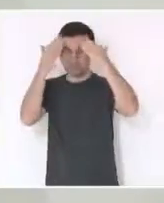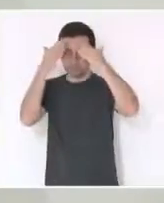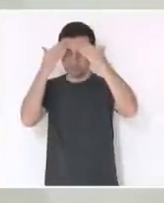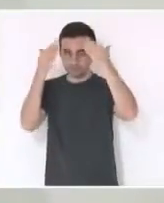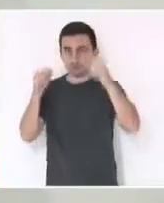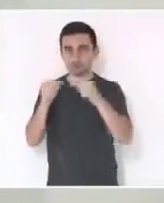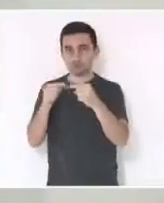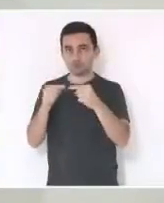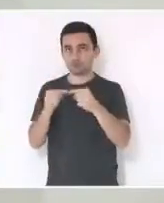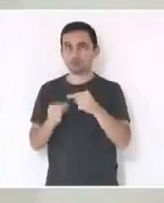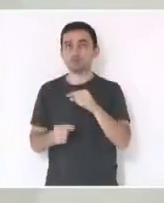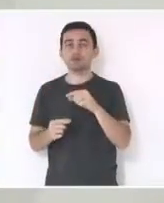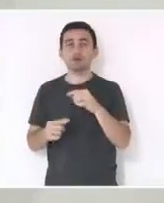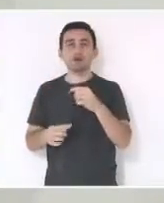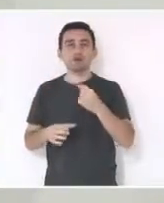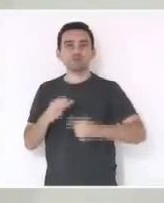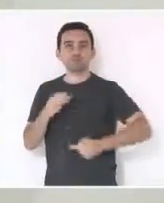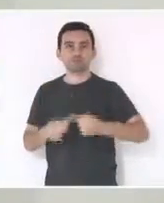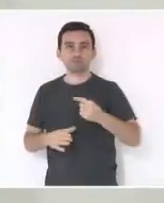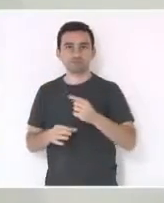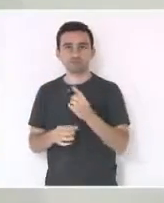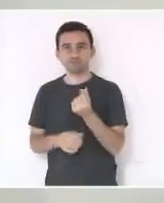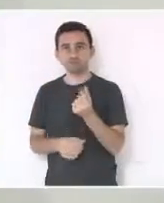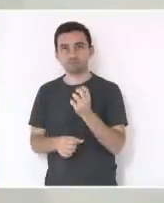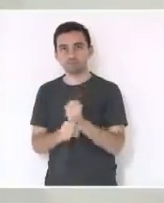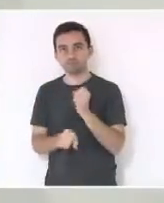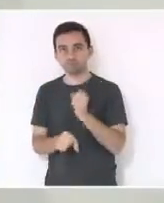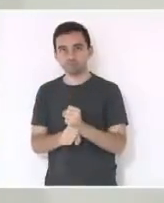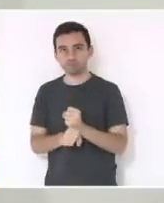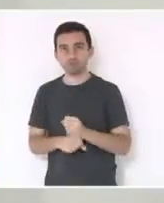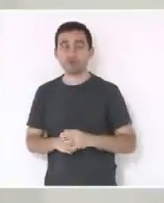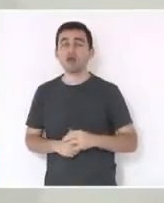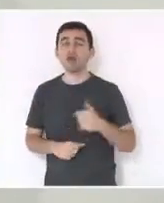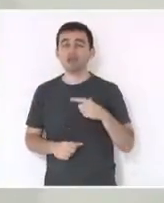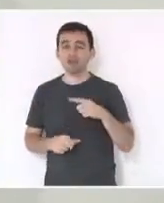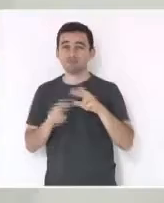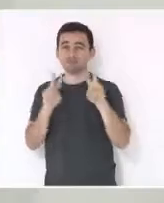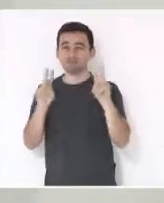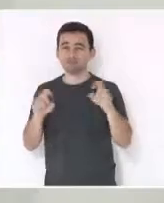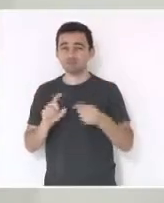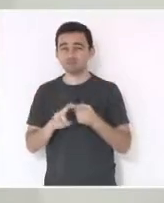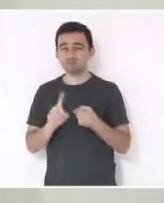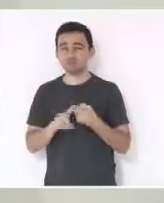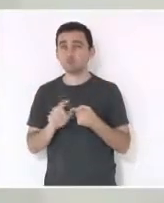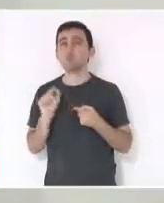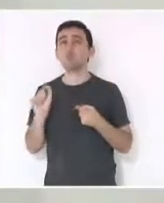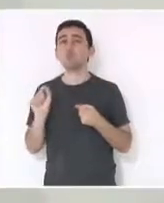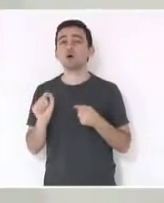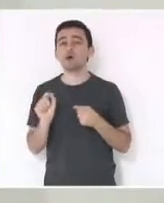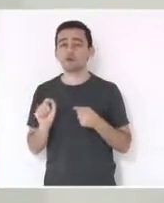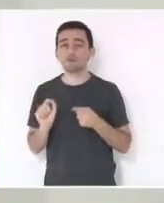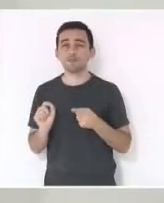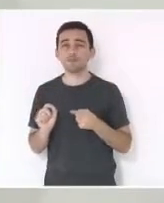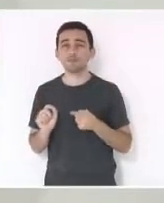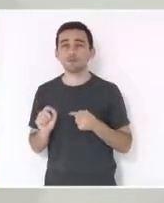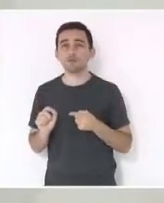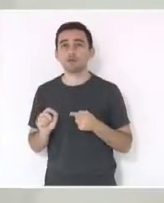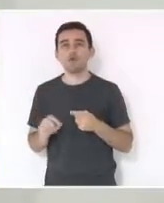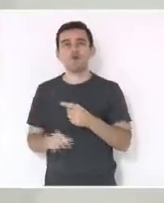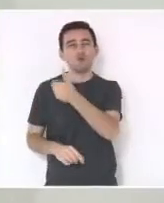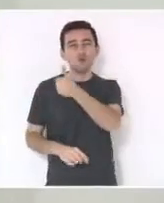e eu faço aqui algumas observações a primeira o governo do estado